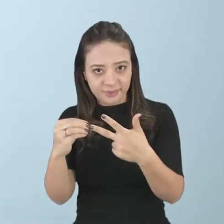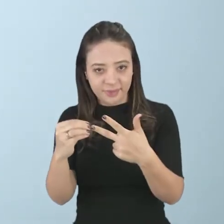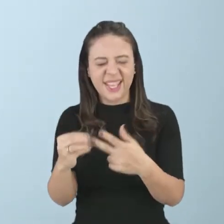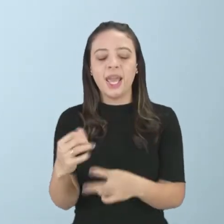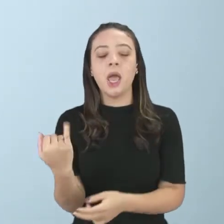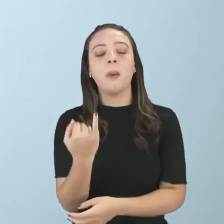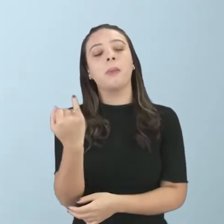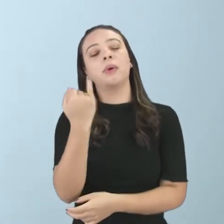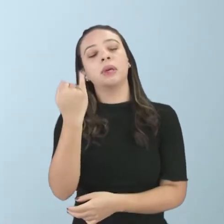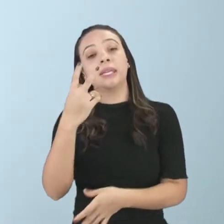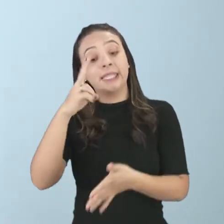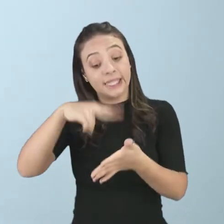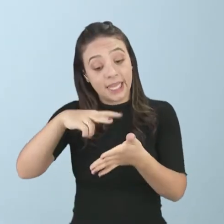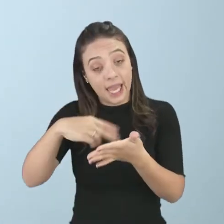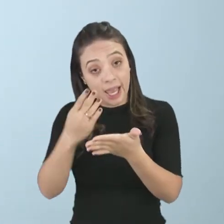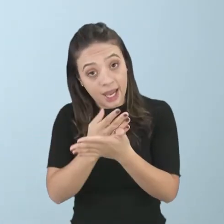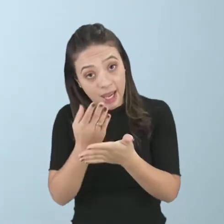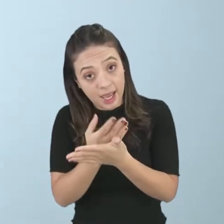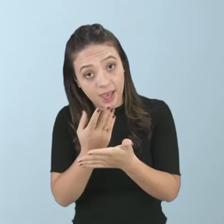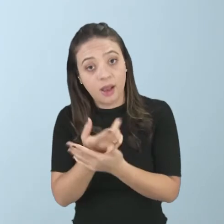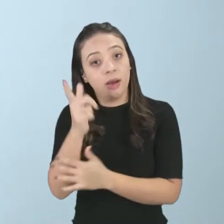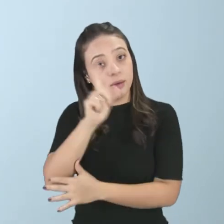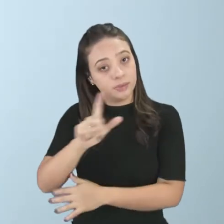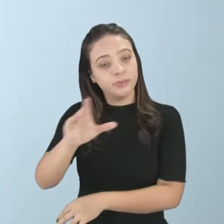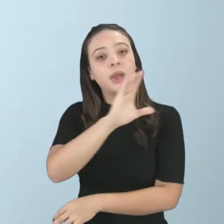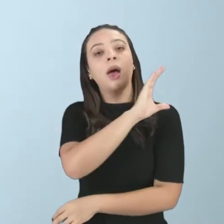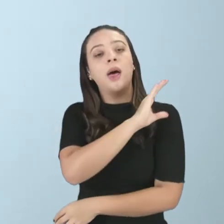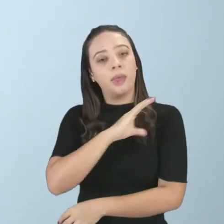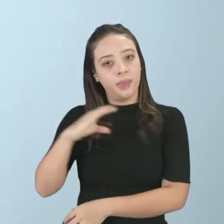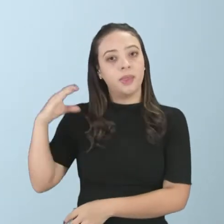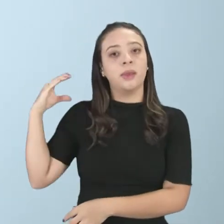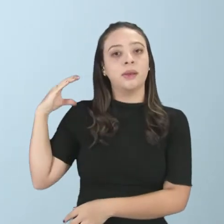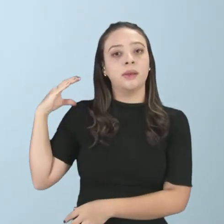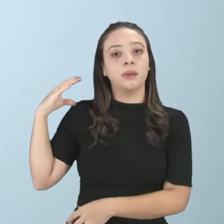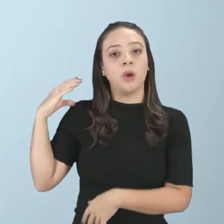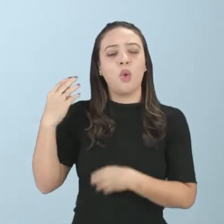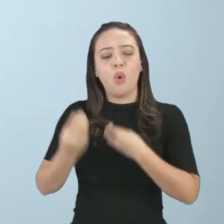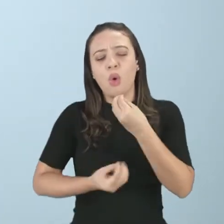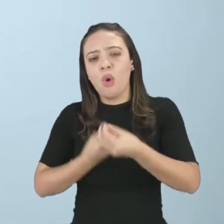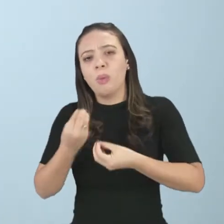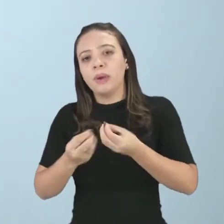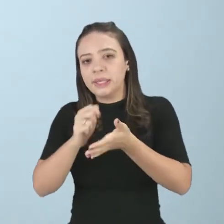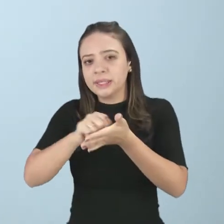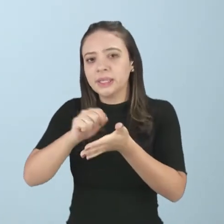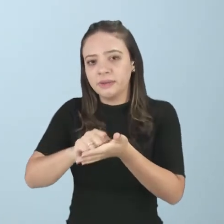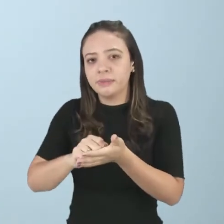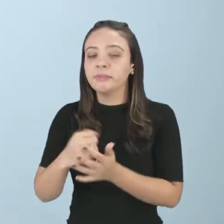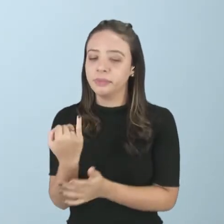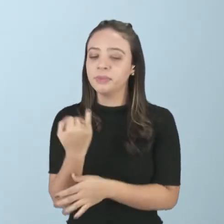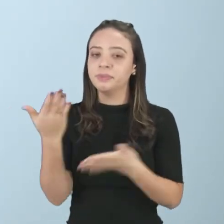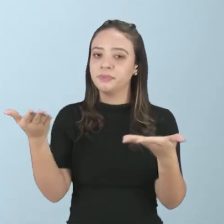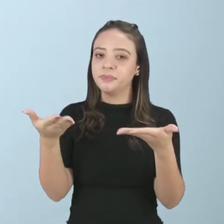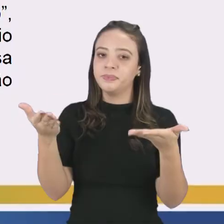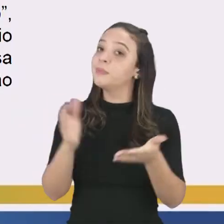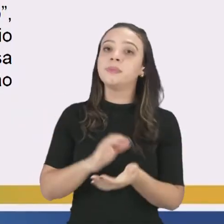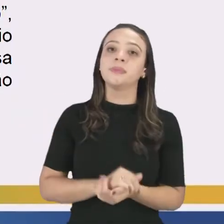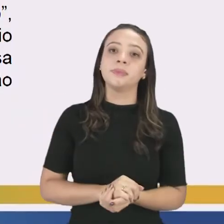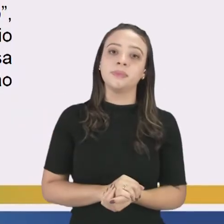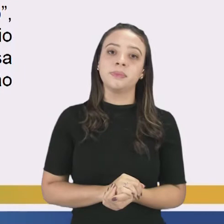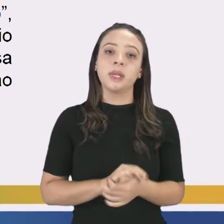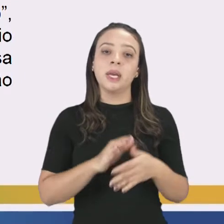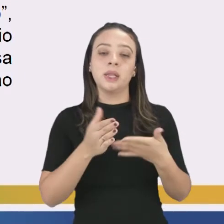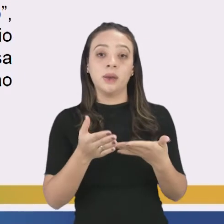livros sobre a literatura dela, como ela trazia a literatura dela aí, ok? Vamos lá. Na entrevista